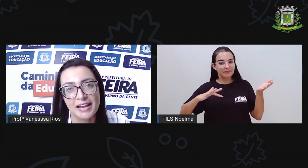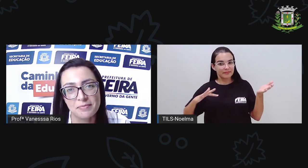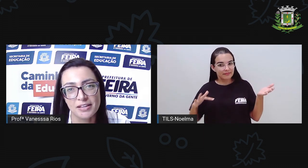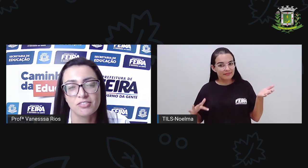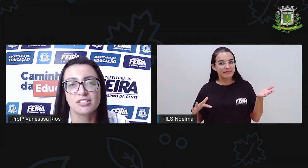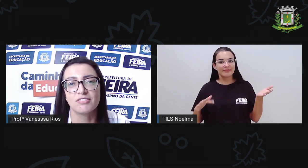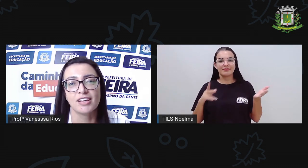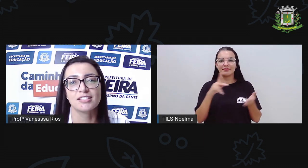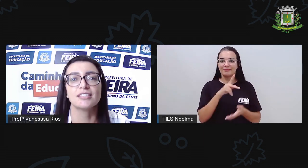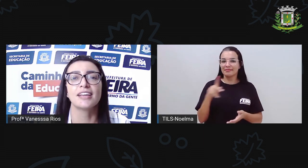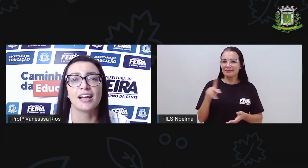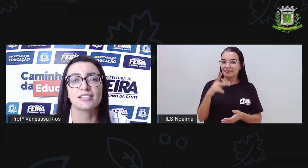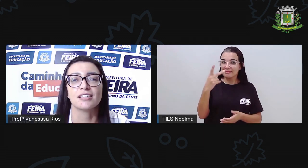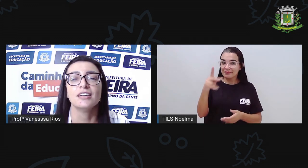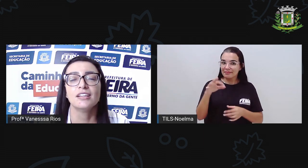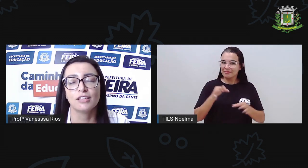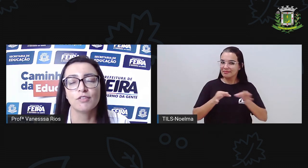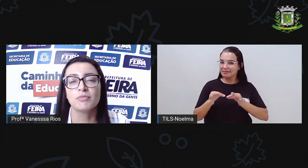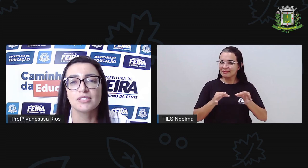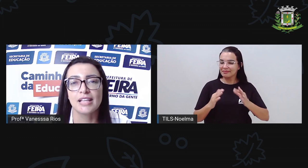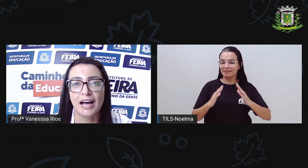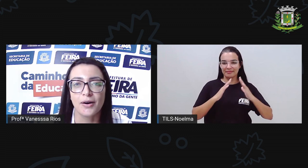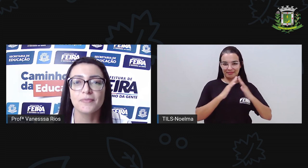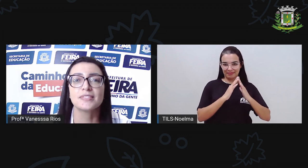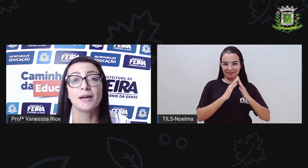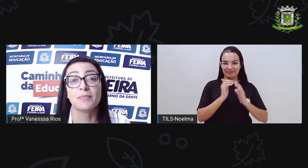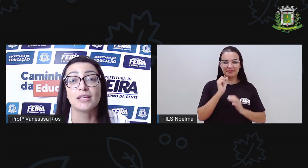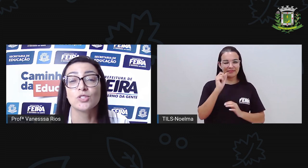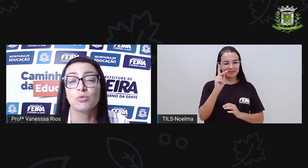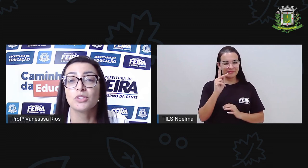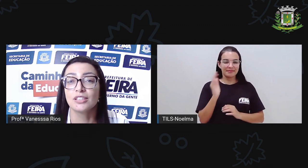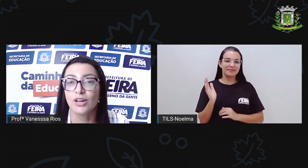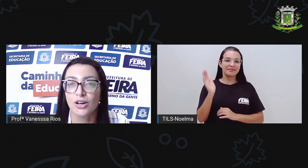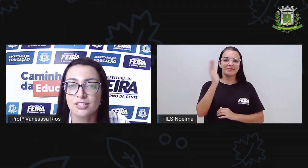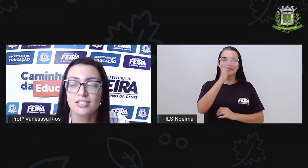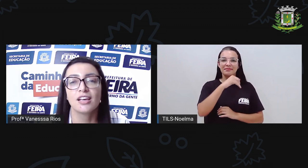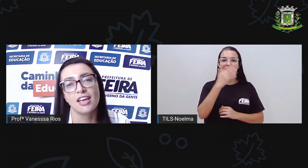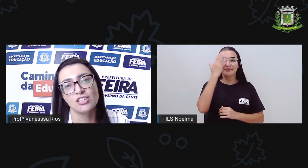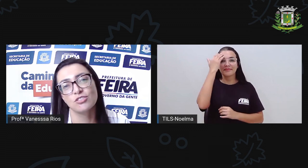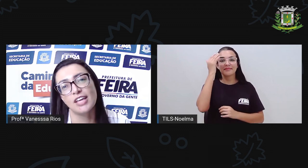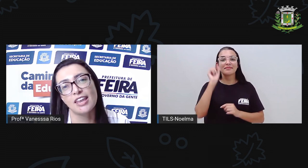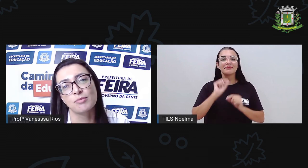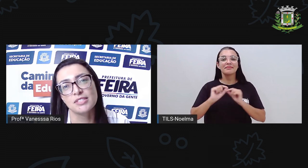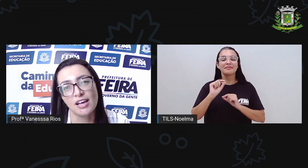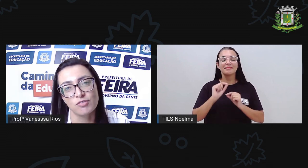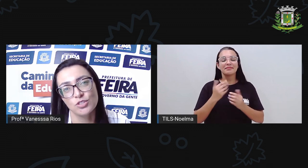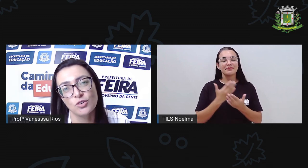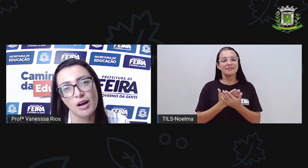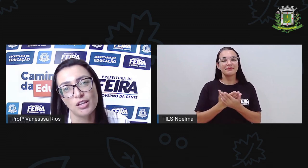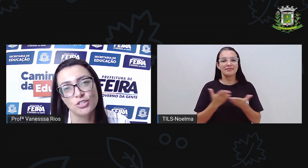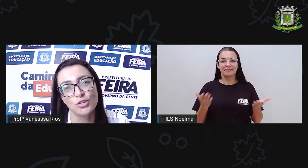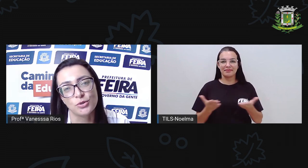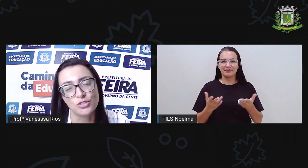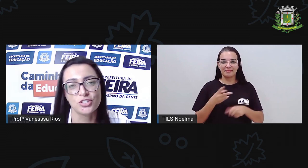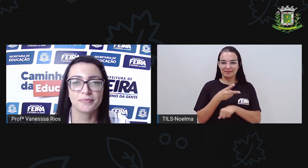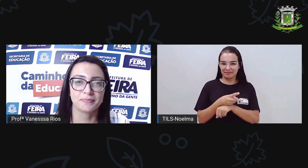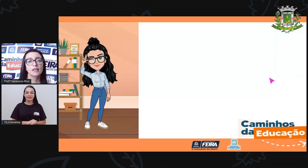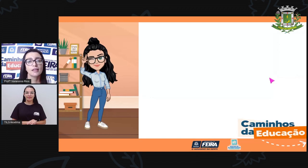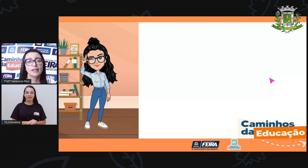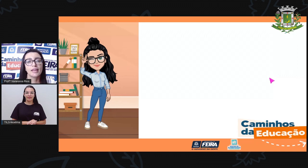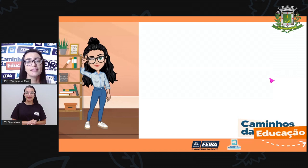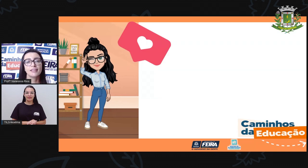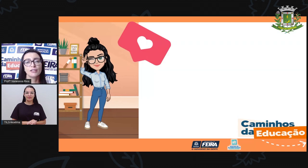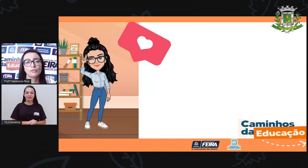prepara para que você faça em casa. Então vamos lá, ó, saber sobre o que nós estudaremos na videoaula de hoje.